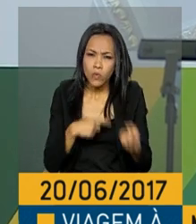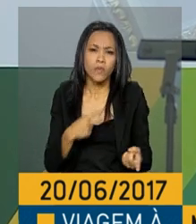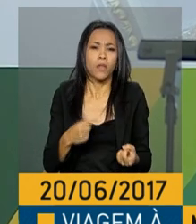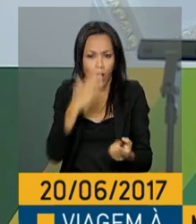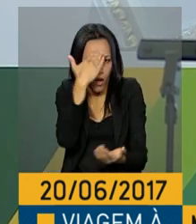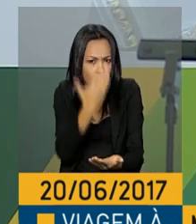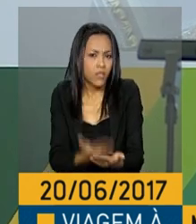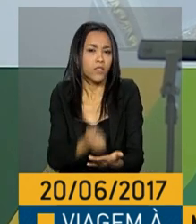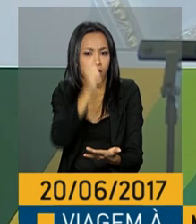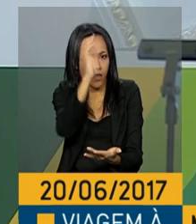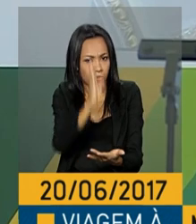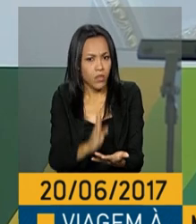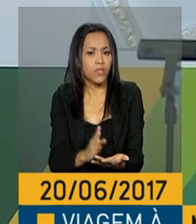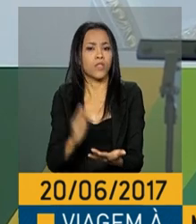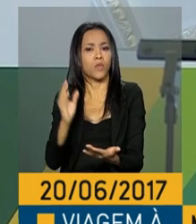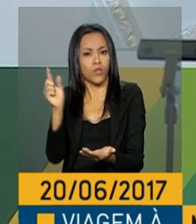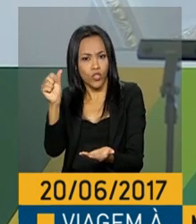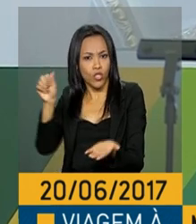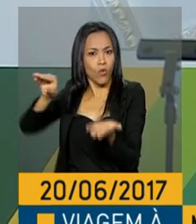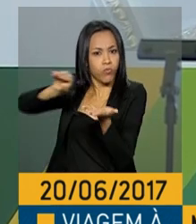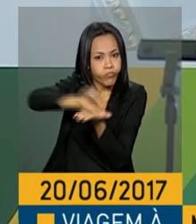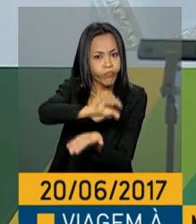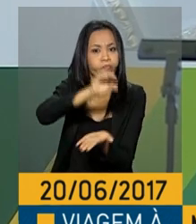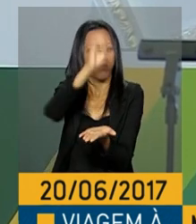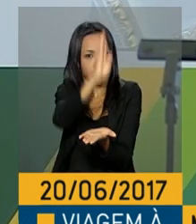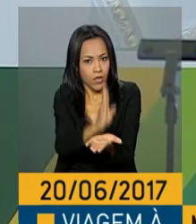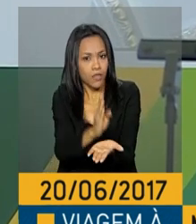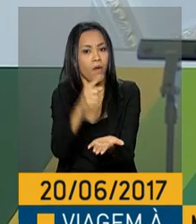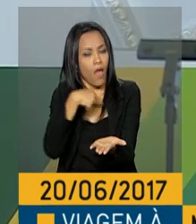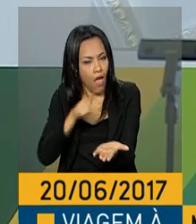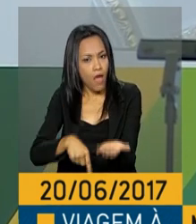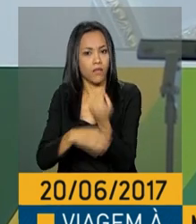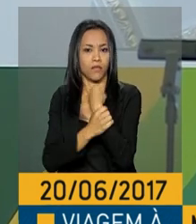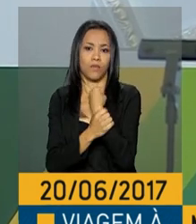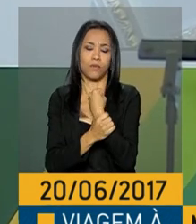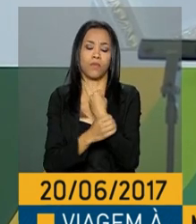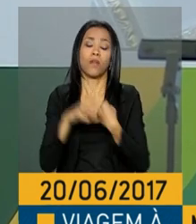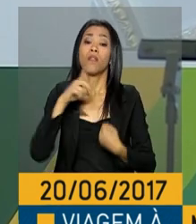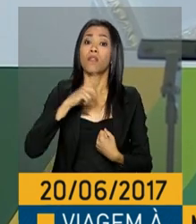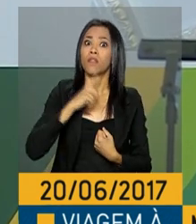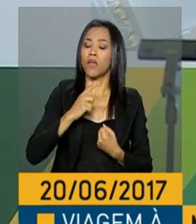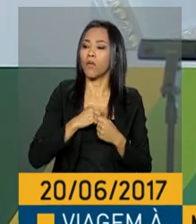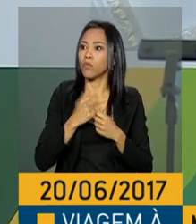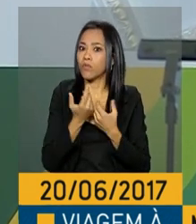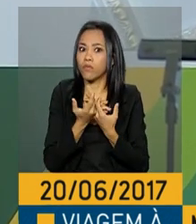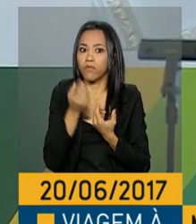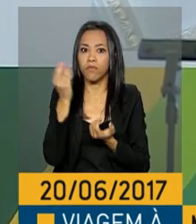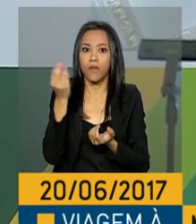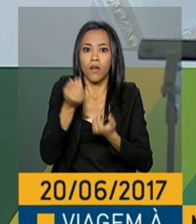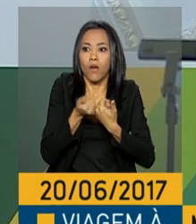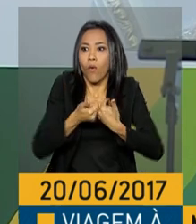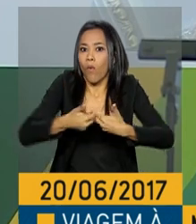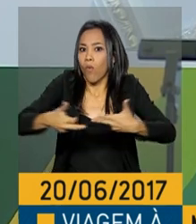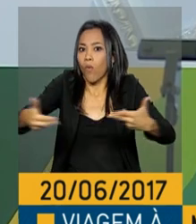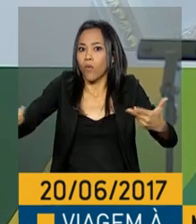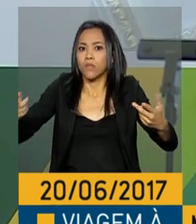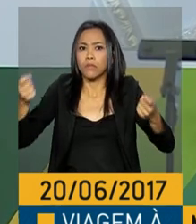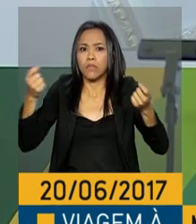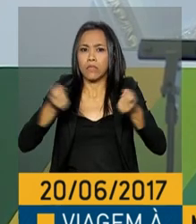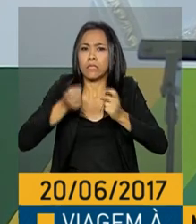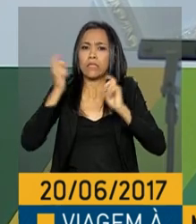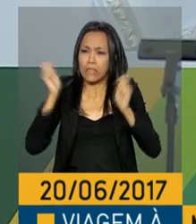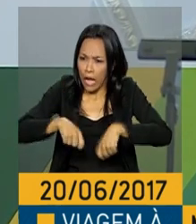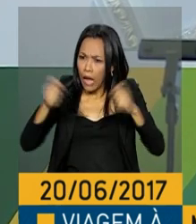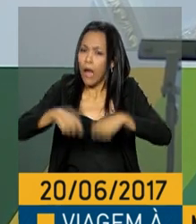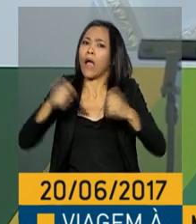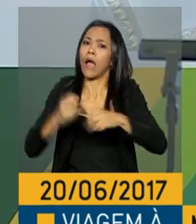Investir no Brasil é opção segura. Nós temos grande mercado, não é? E estamos